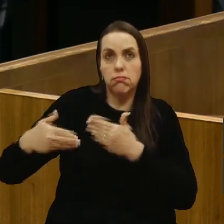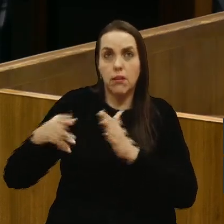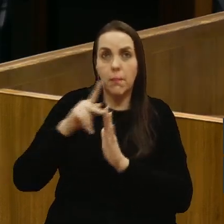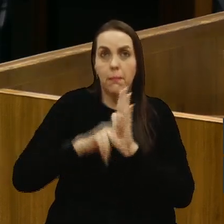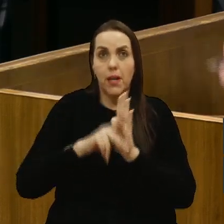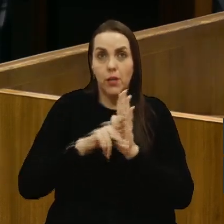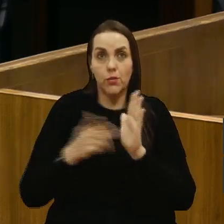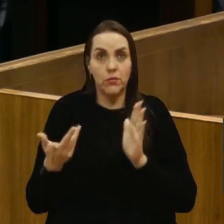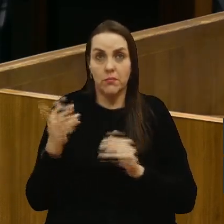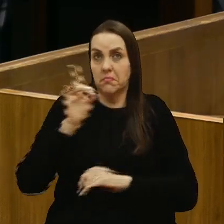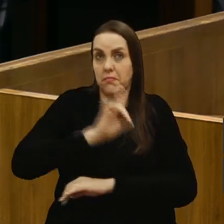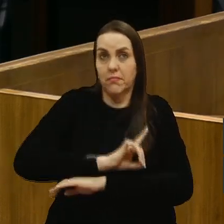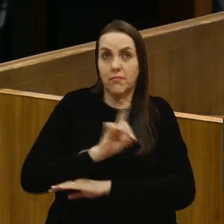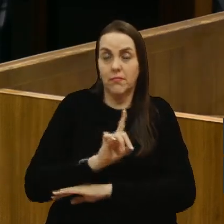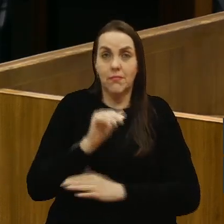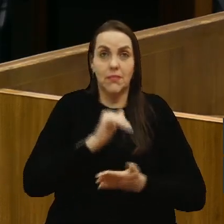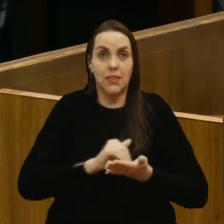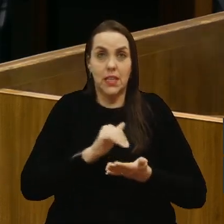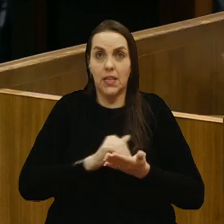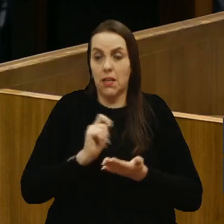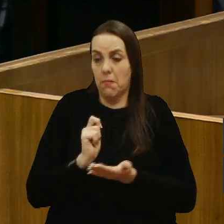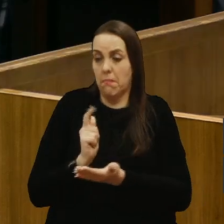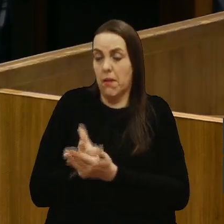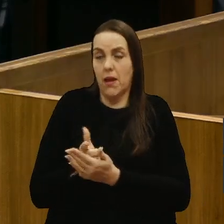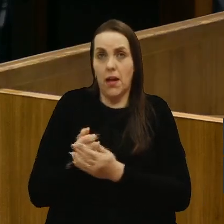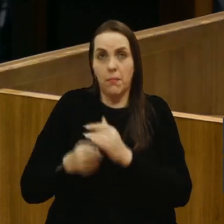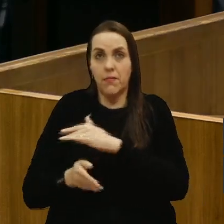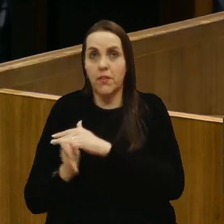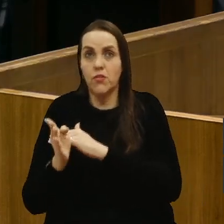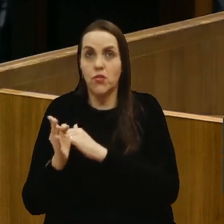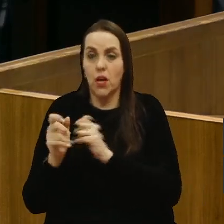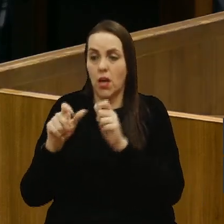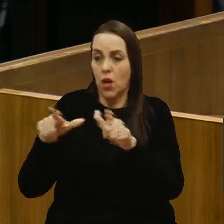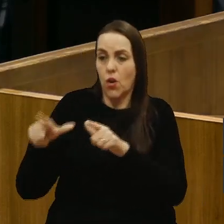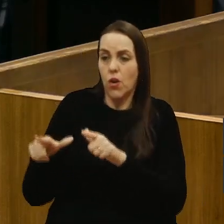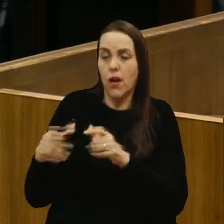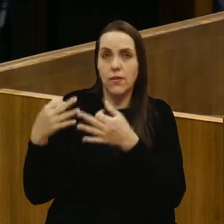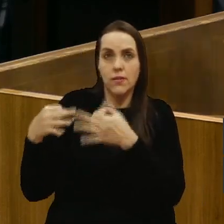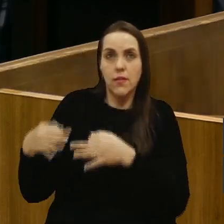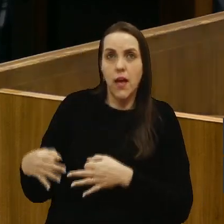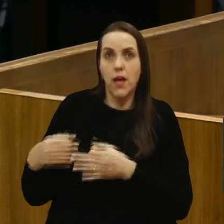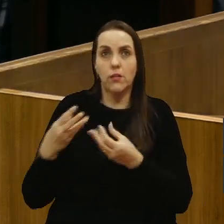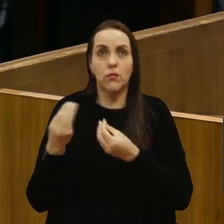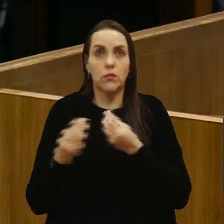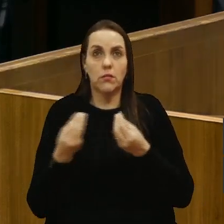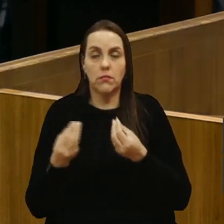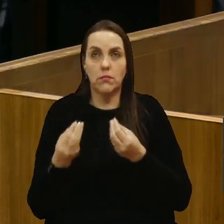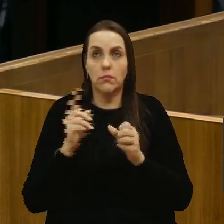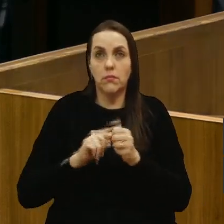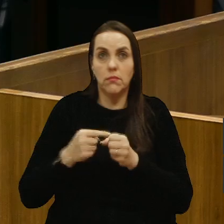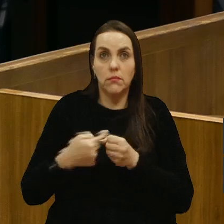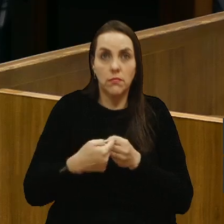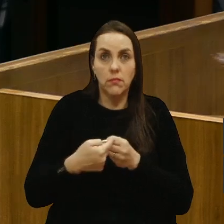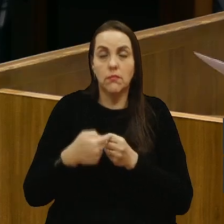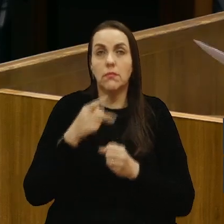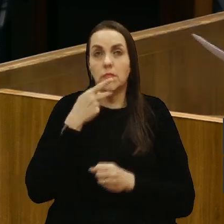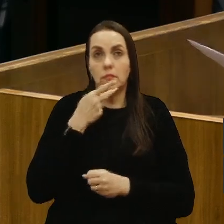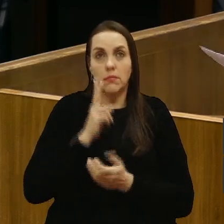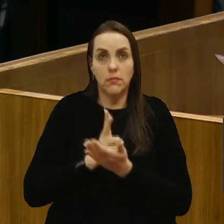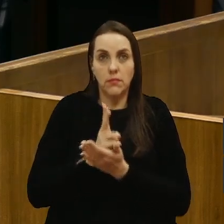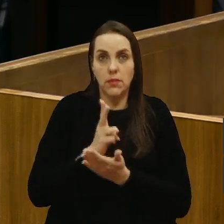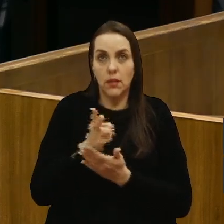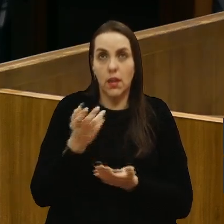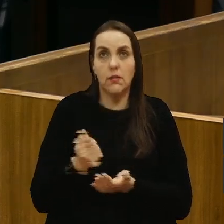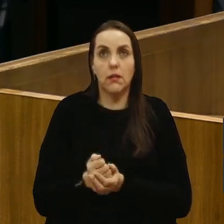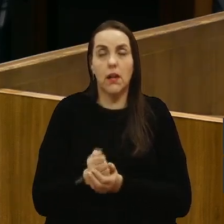o secretário deve ser pago para viajar, para buscar lugares que deram certo. Eu sempre digo isso, né? Tantos municípios que eu cito, a